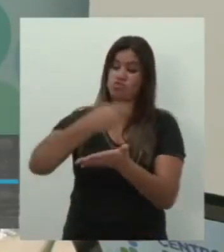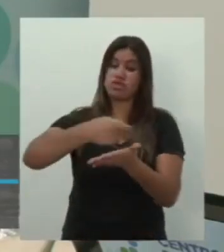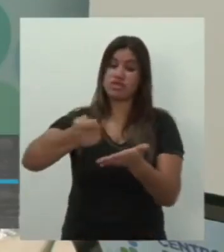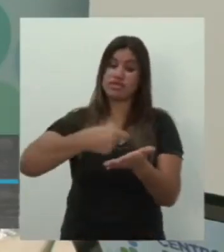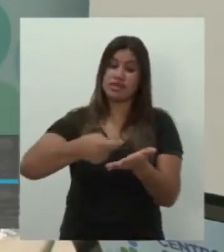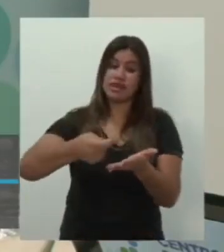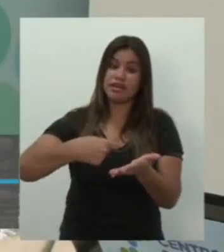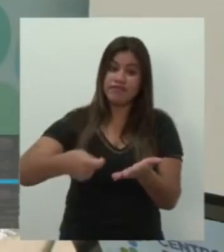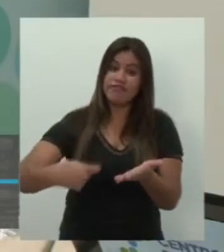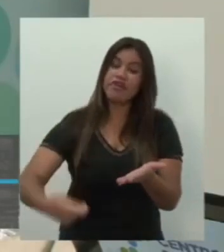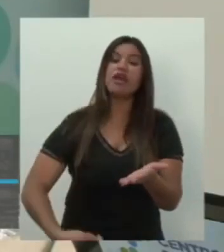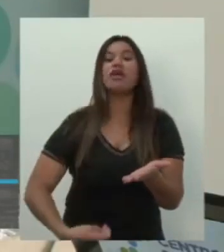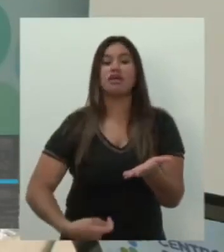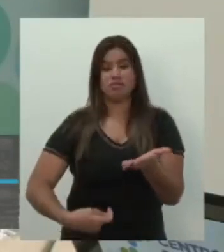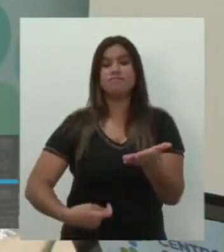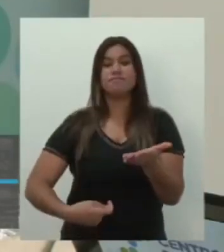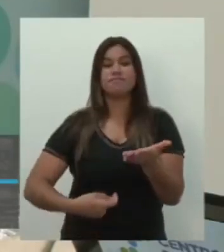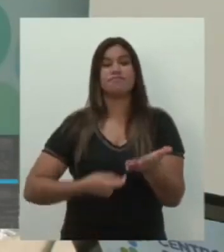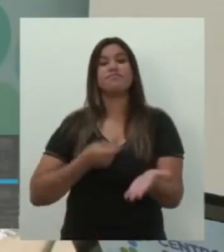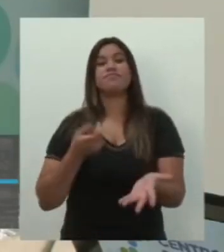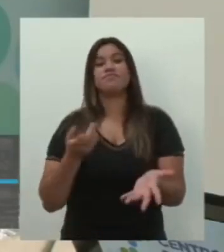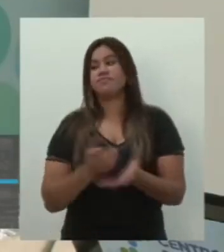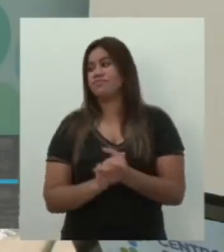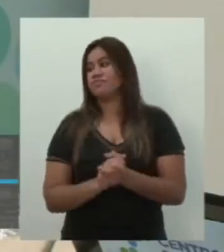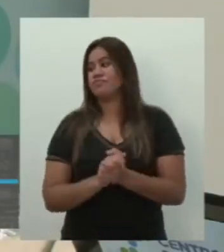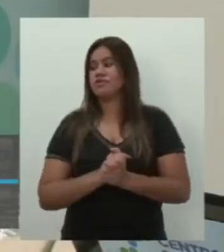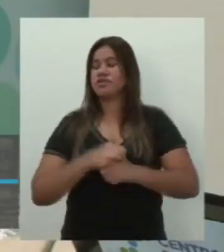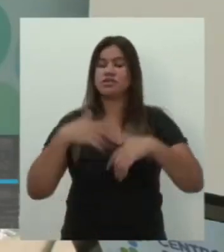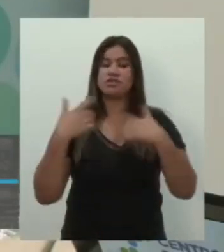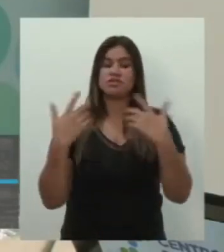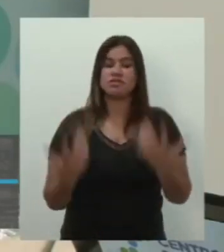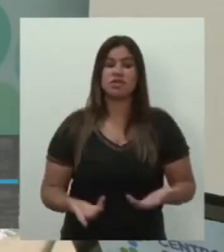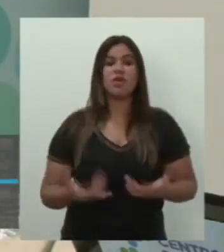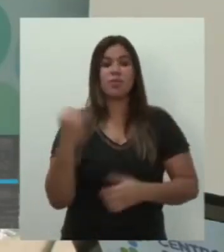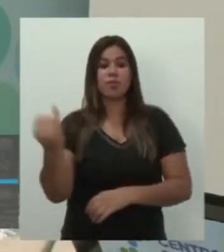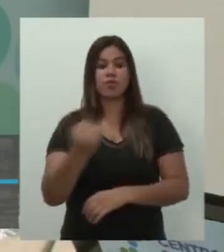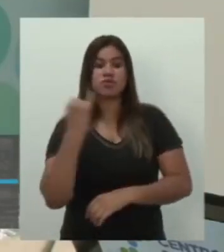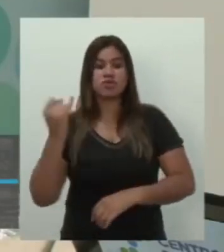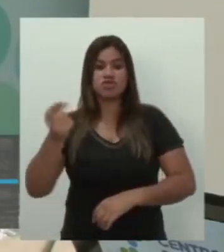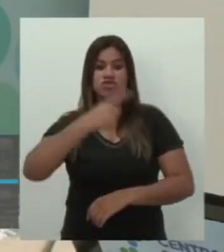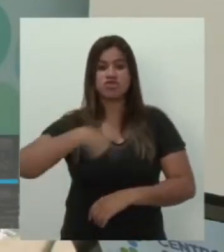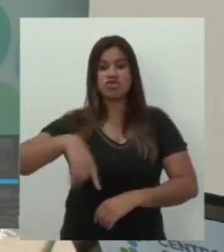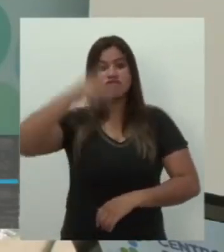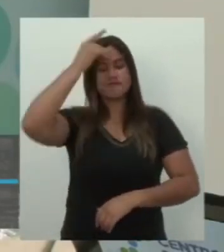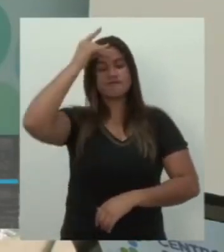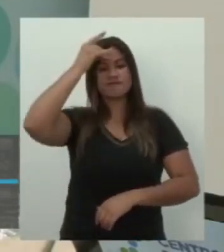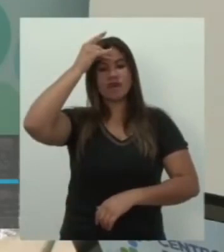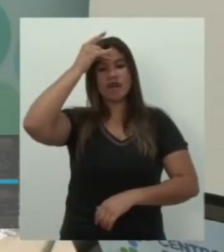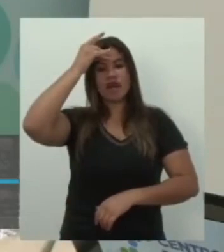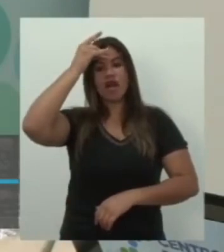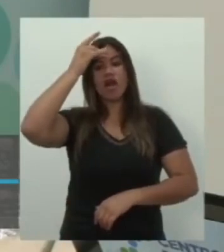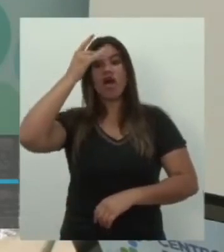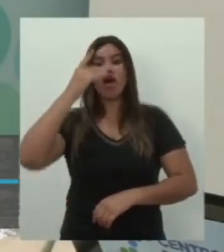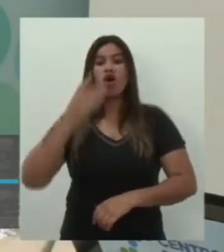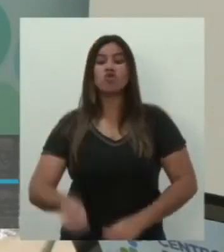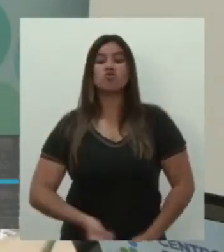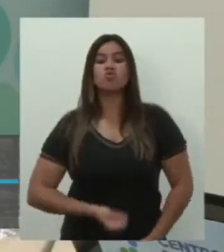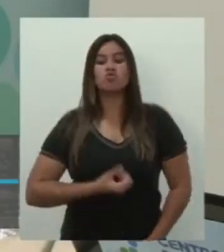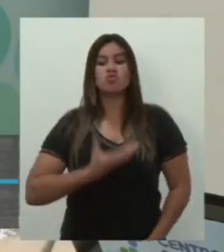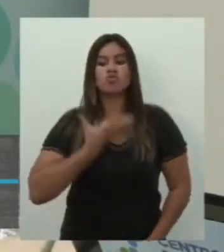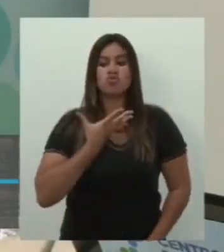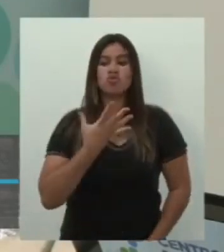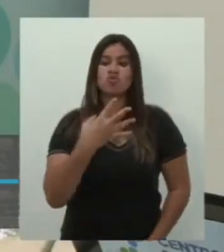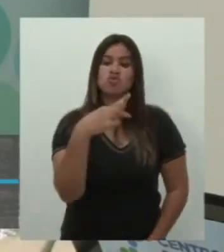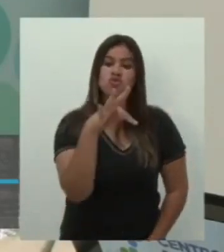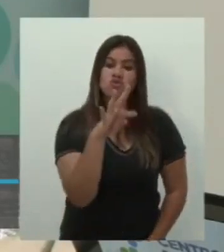escrevesse aquela cantiga, tá? Então, é muito importante guardar isso, né? O primeiro nome que você tem que guardar é trovadorismo,